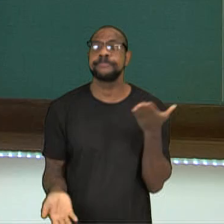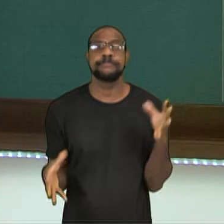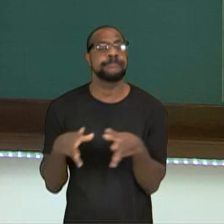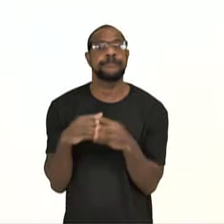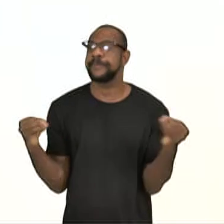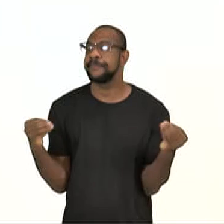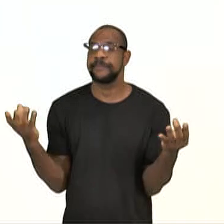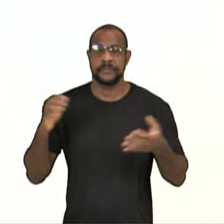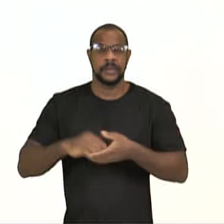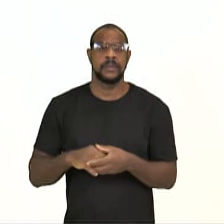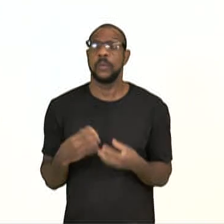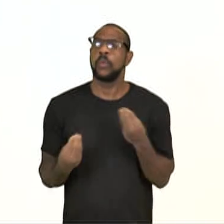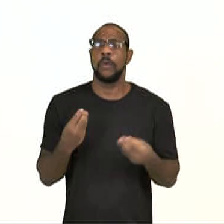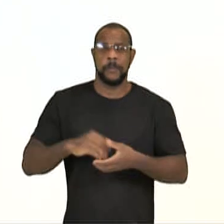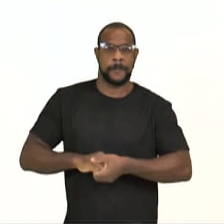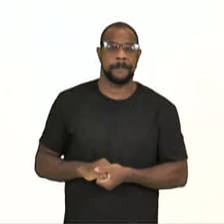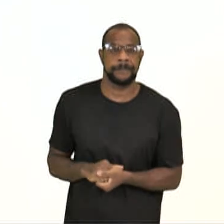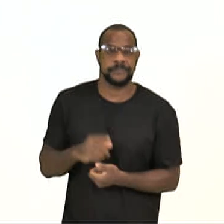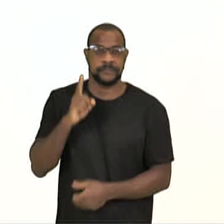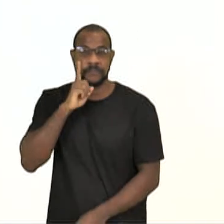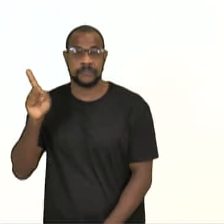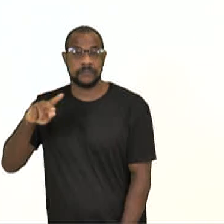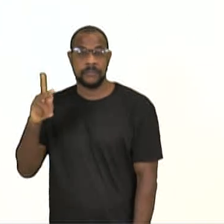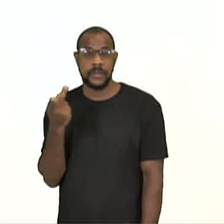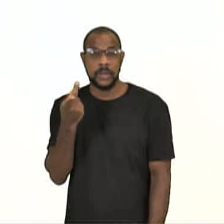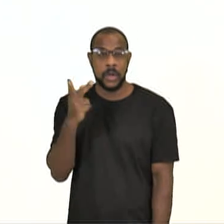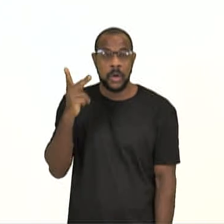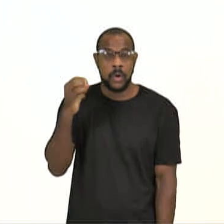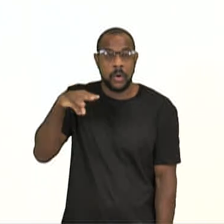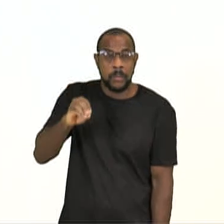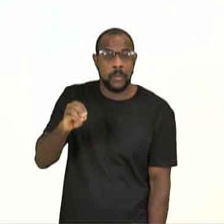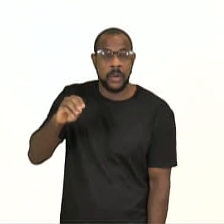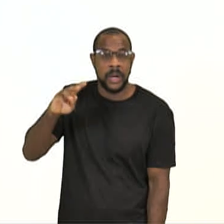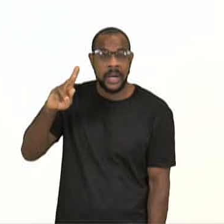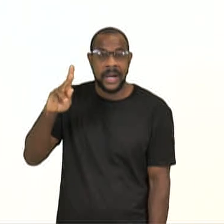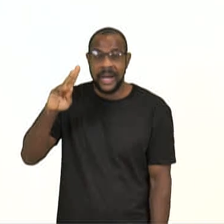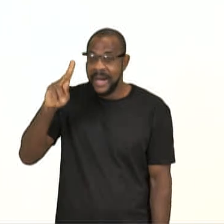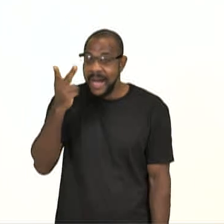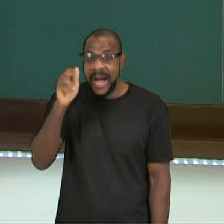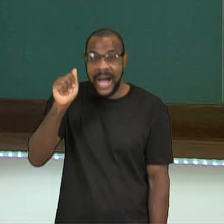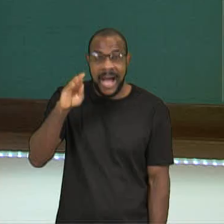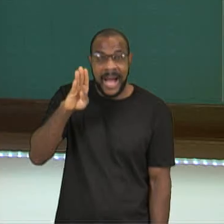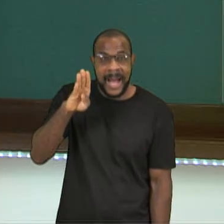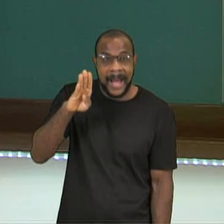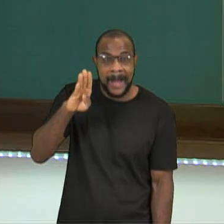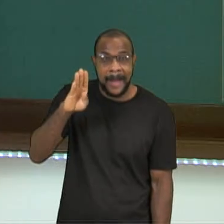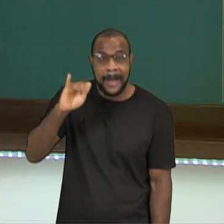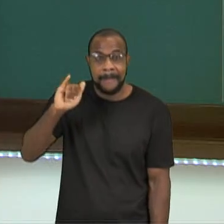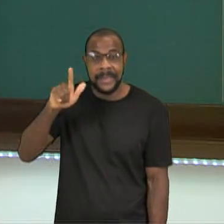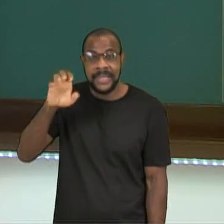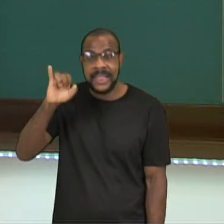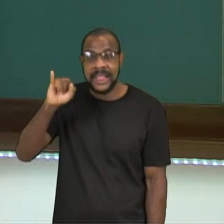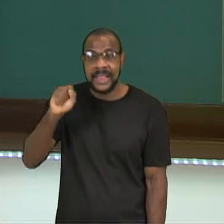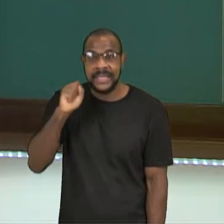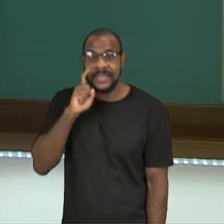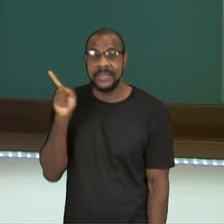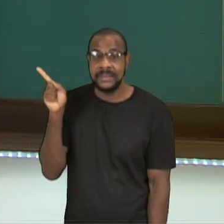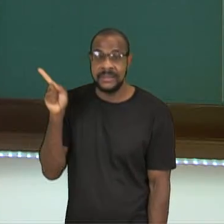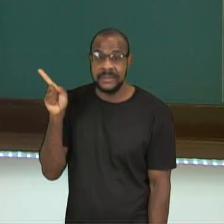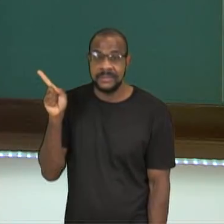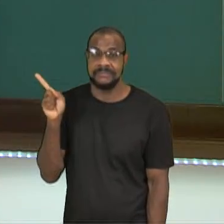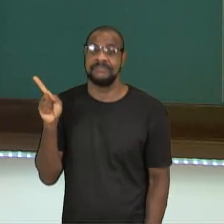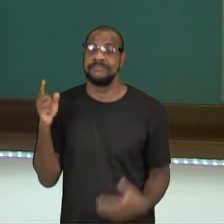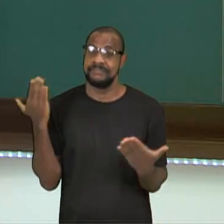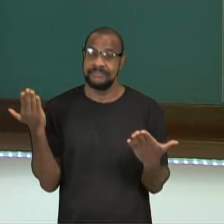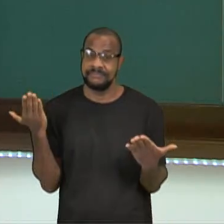Homo habilis, segundo especialistas, a espécie mais antiga do gênero é Homo habilis. Tá, até agora. Pode-se descobrir uma outra linha?